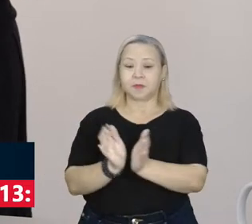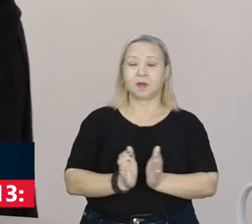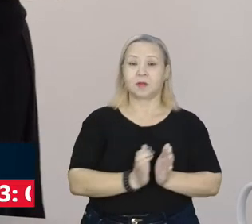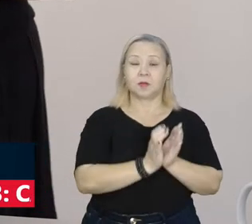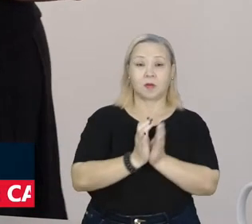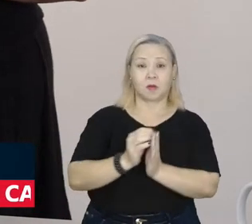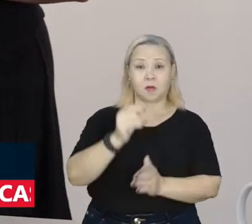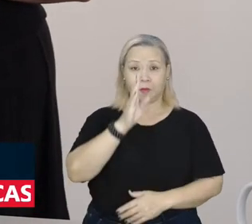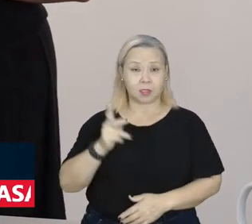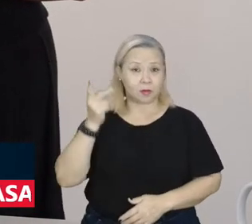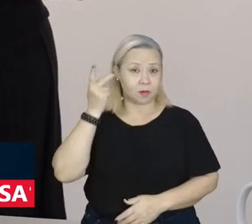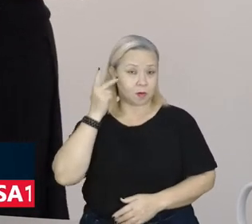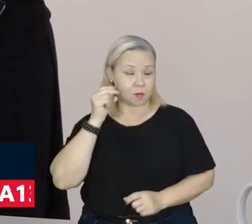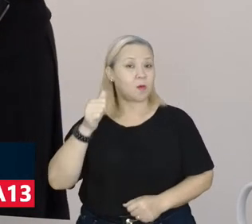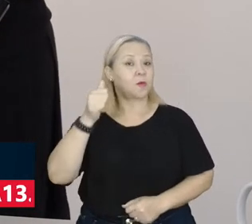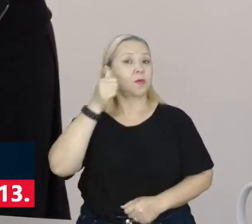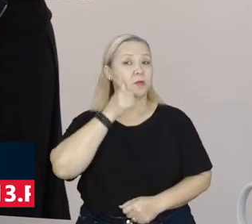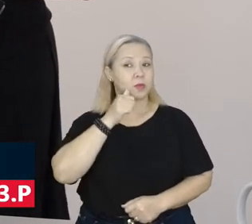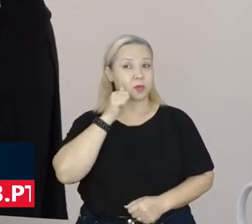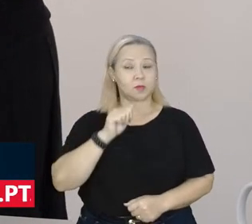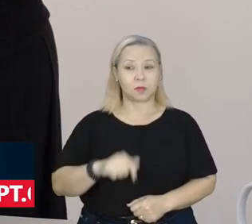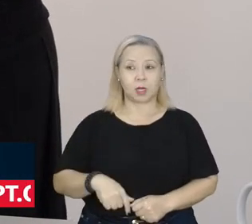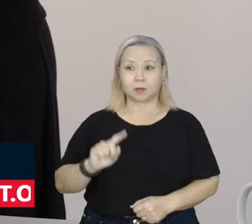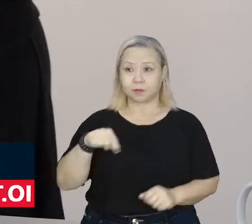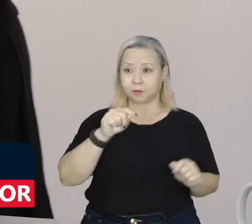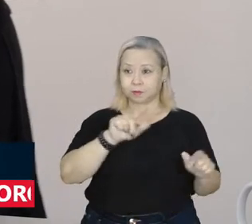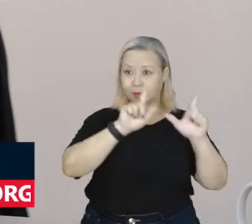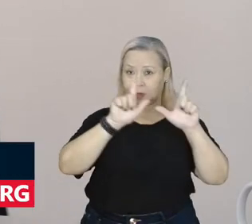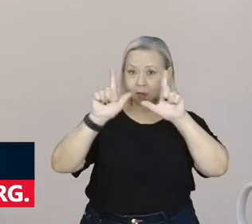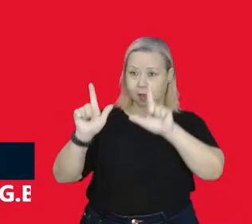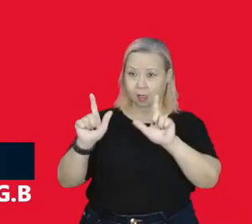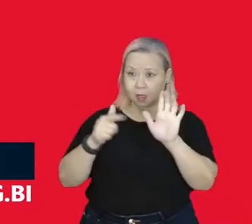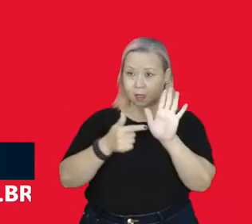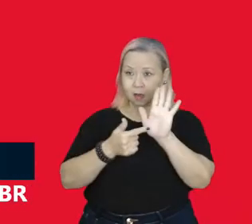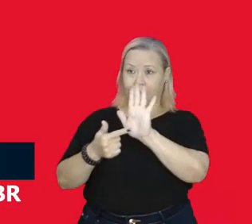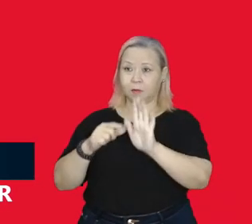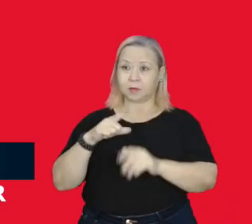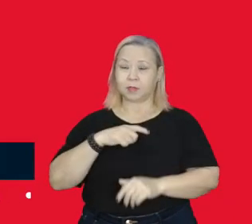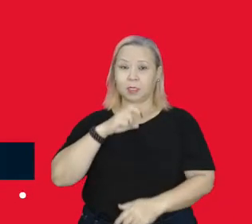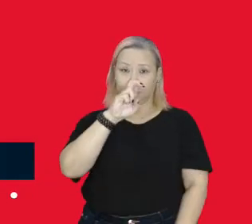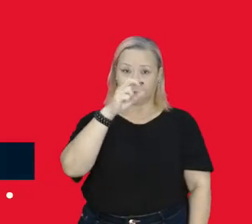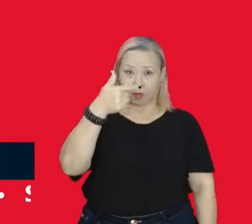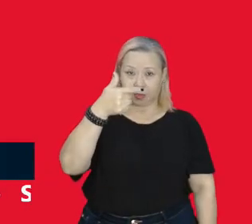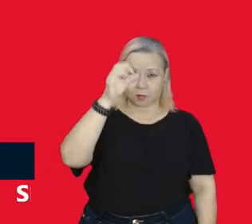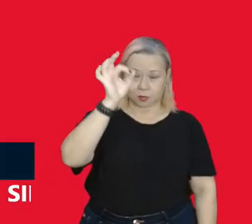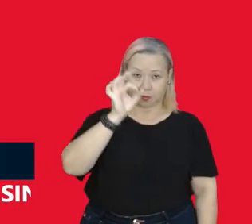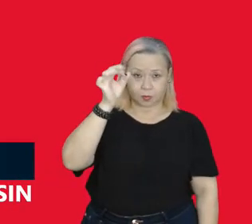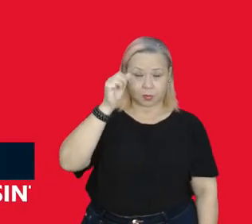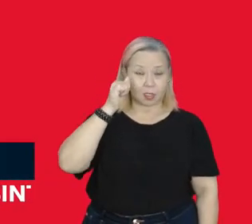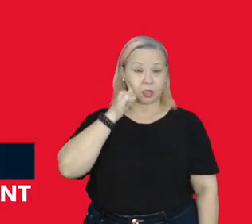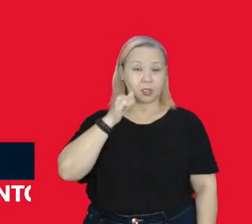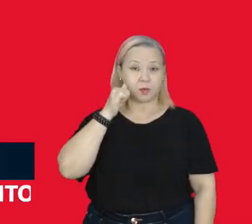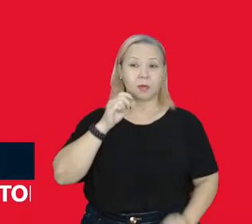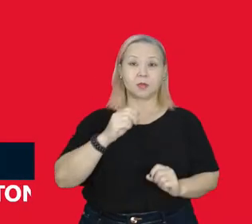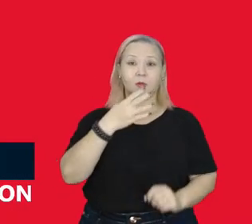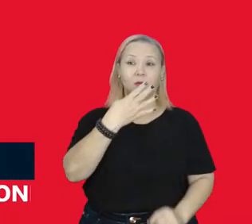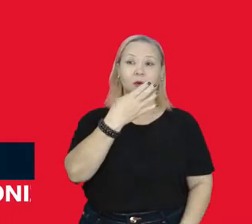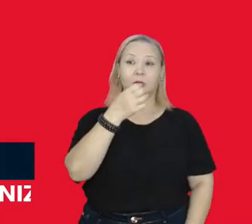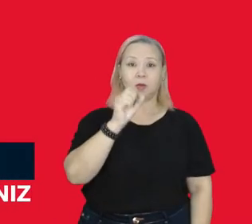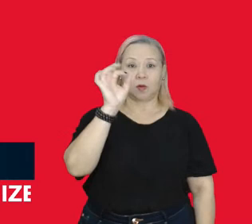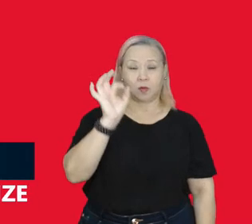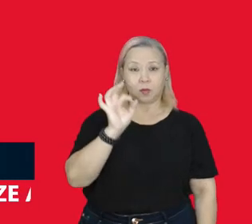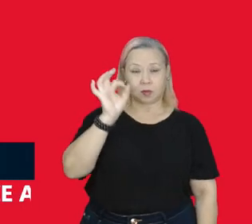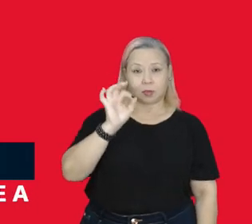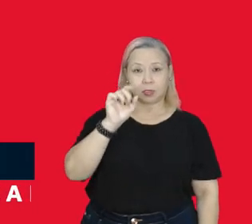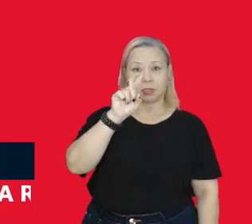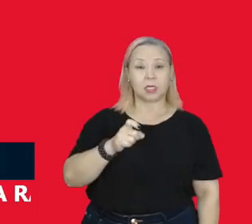Paulo é de mulheres, a nossa próxima tela mostra aí. A gente tem aqui 52% de mulheres, 48%